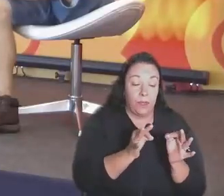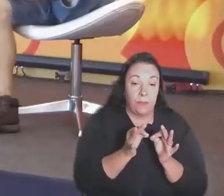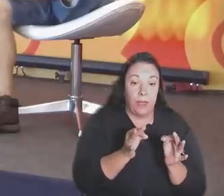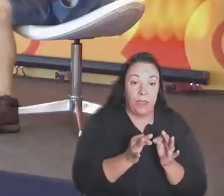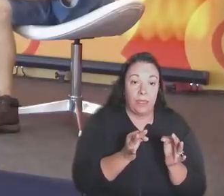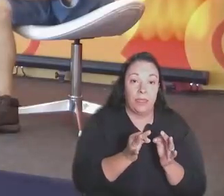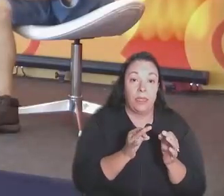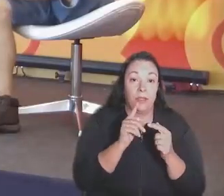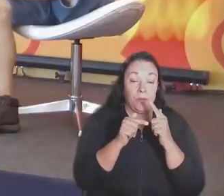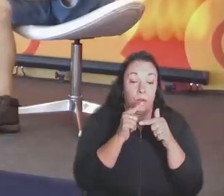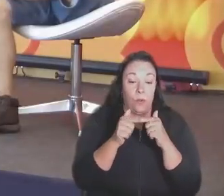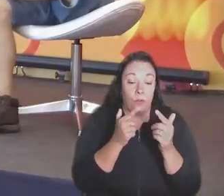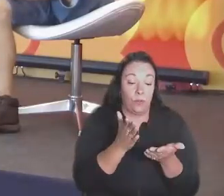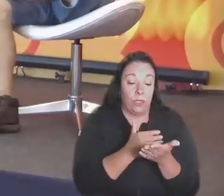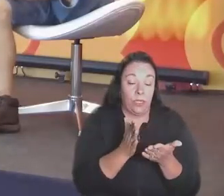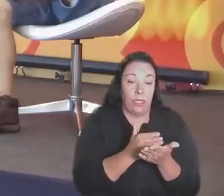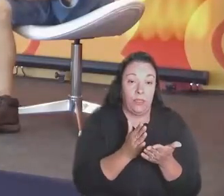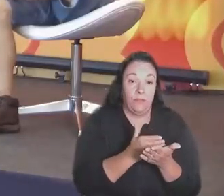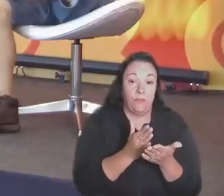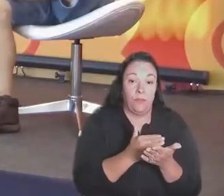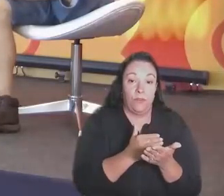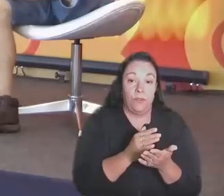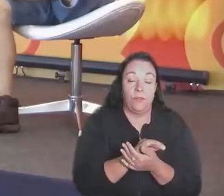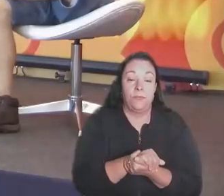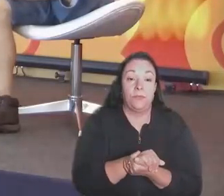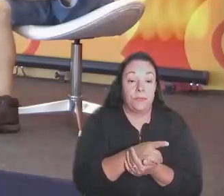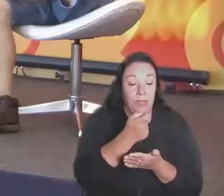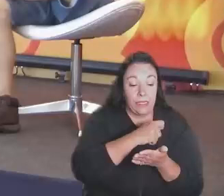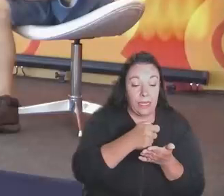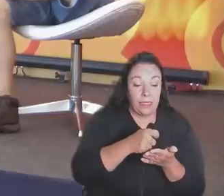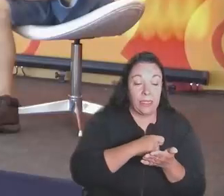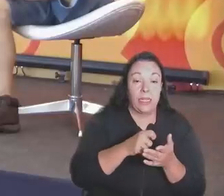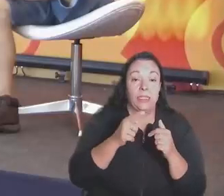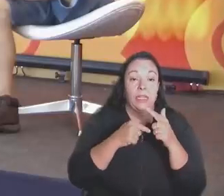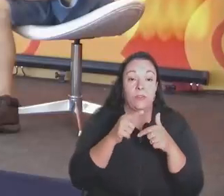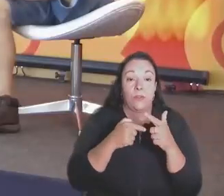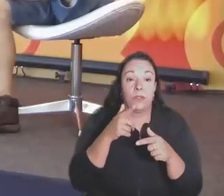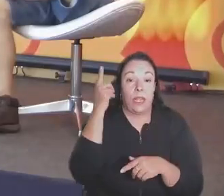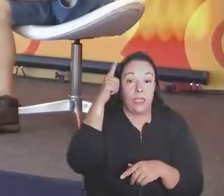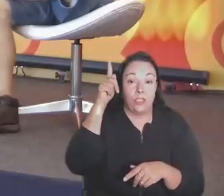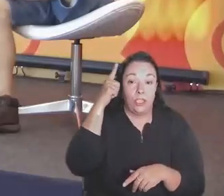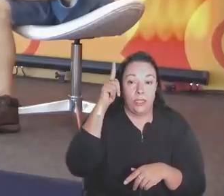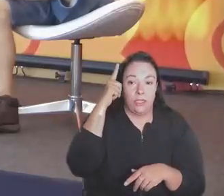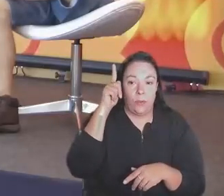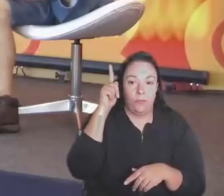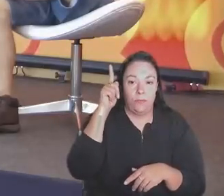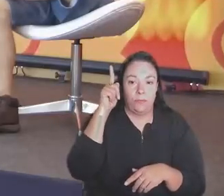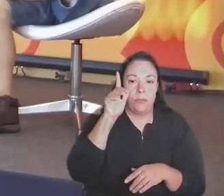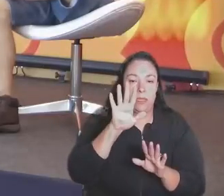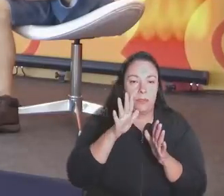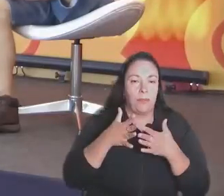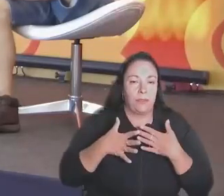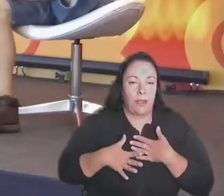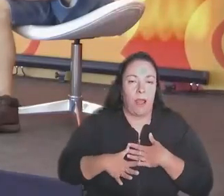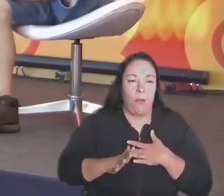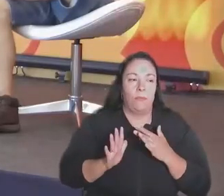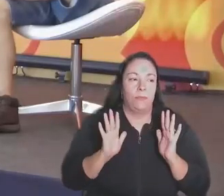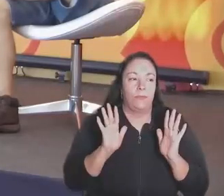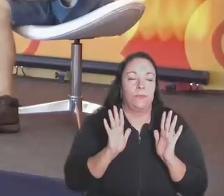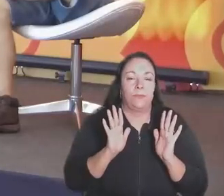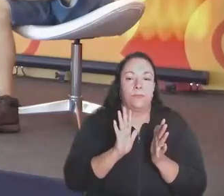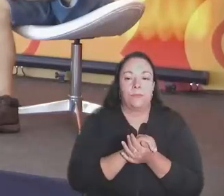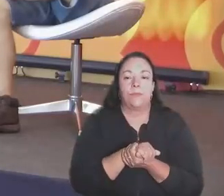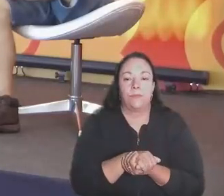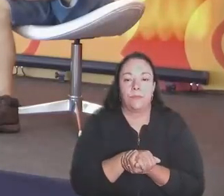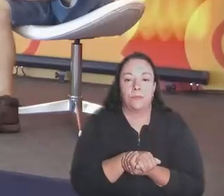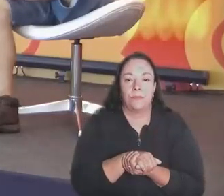2, continuação, e estou escrevendo um outro livro também na área de gestão. Esse é mais tranquilo. Esse como é